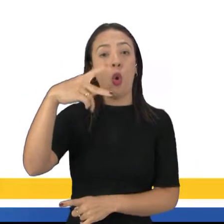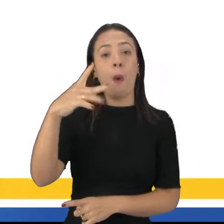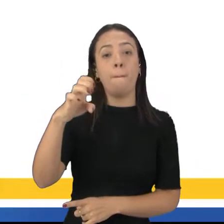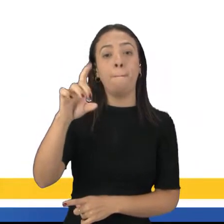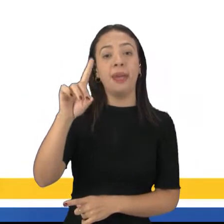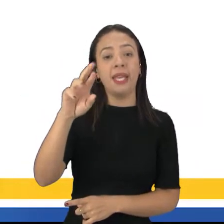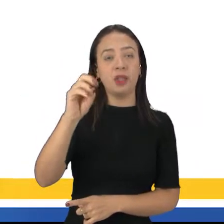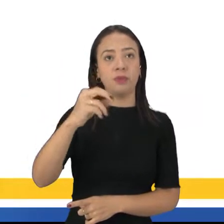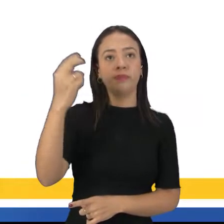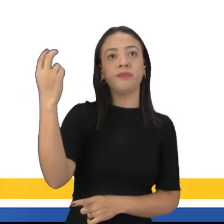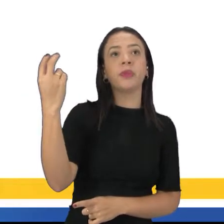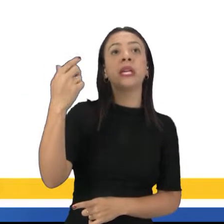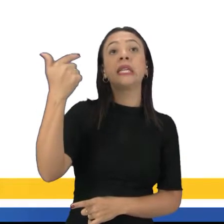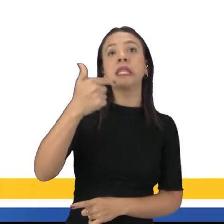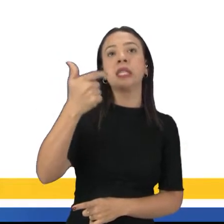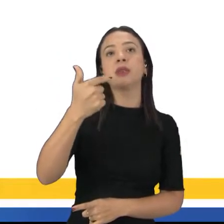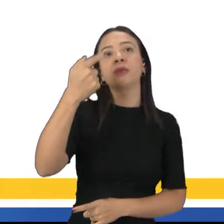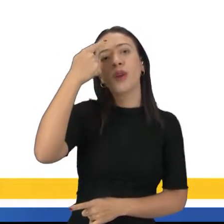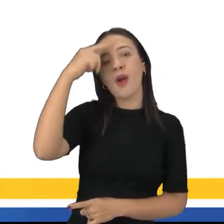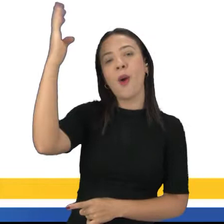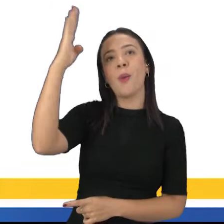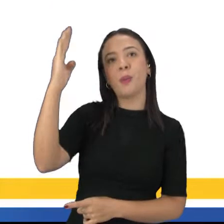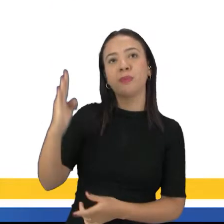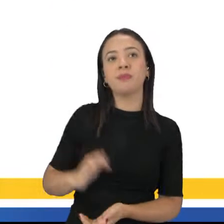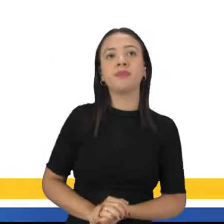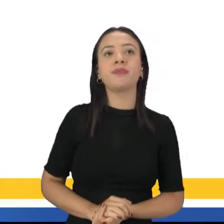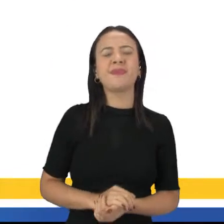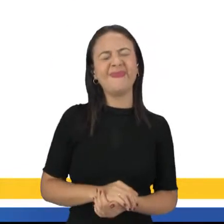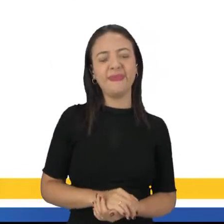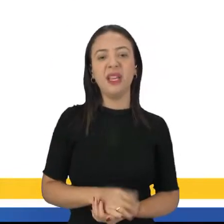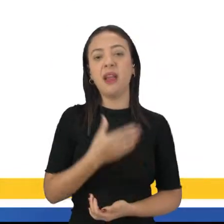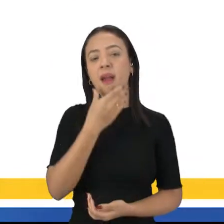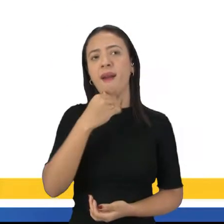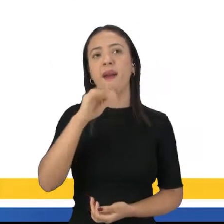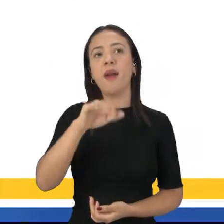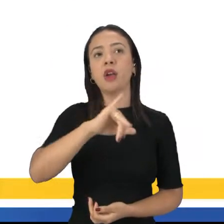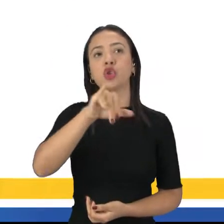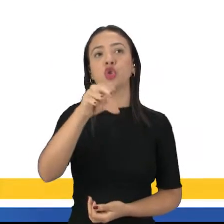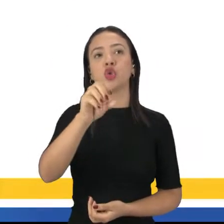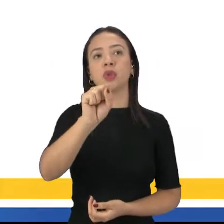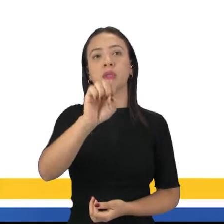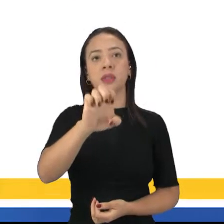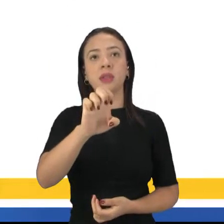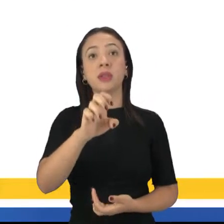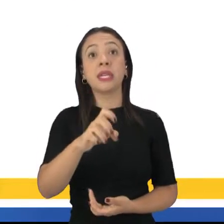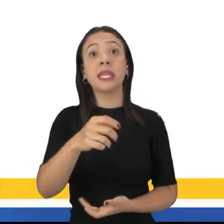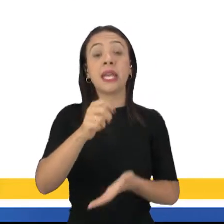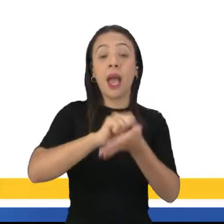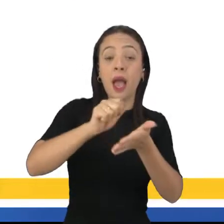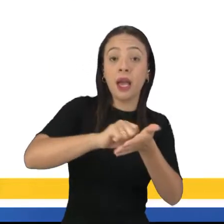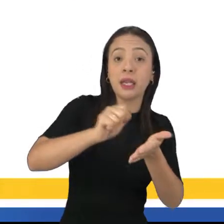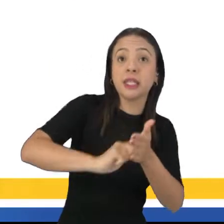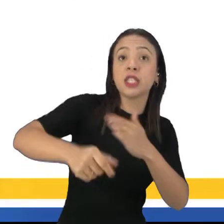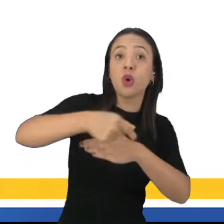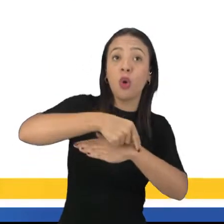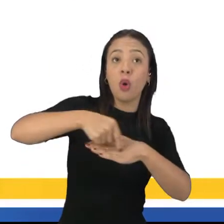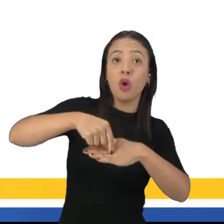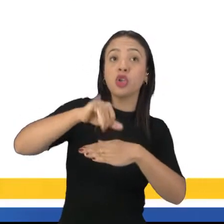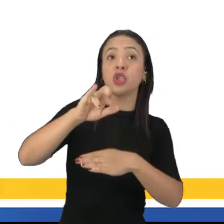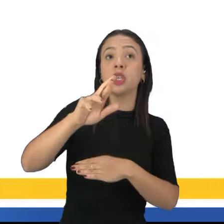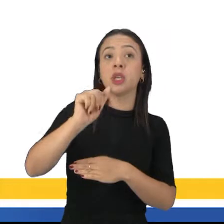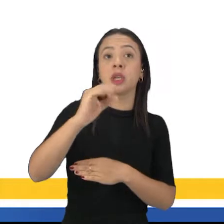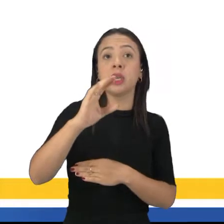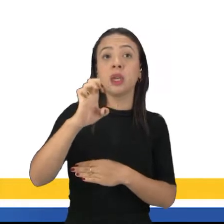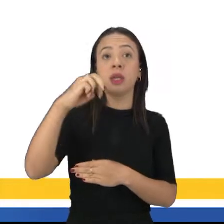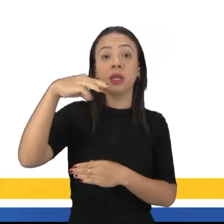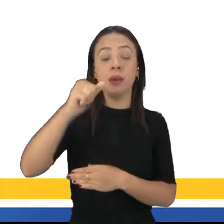Brasil. Assim era José de Alencar, o conhecido autor de O Guarani, Iracema, tido como pai